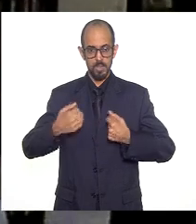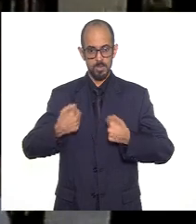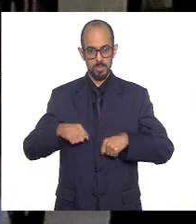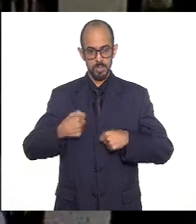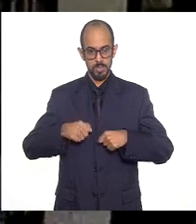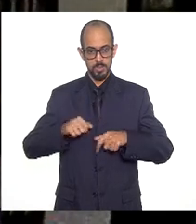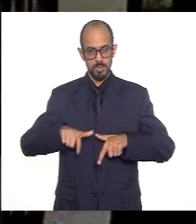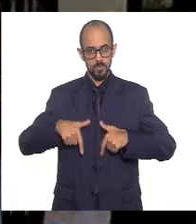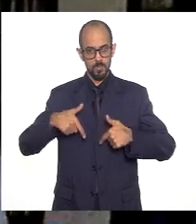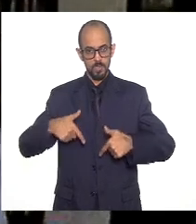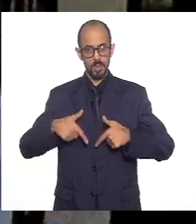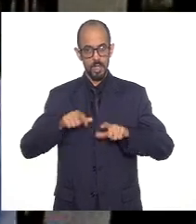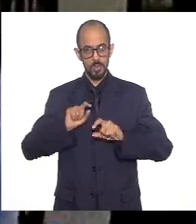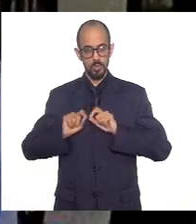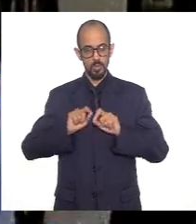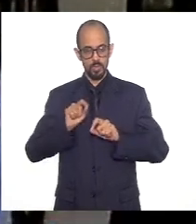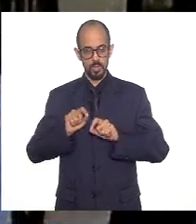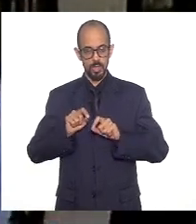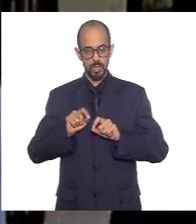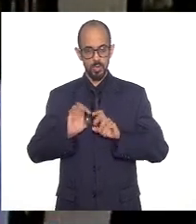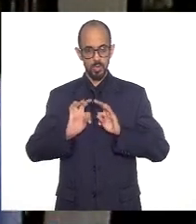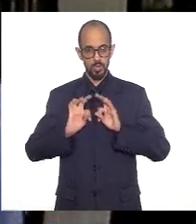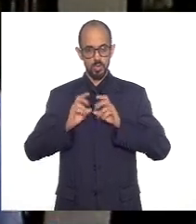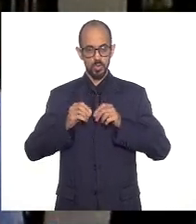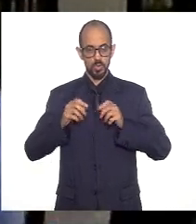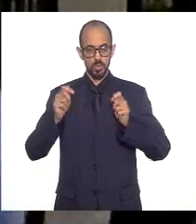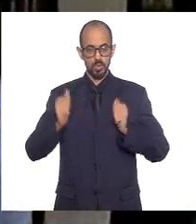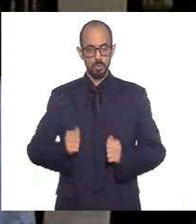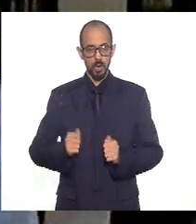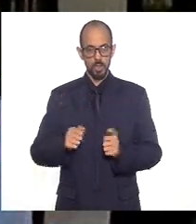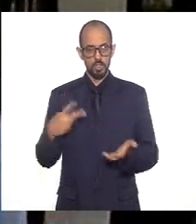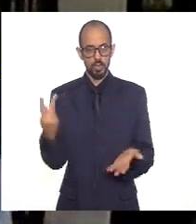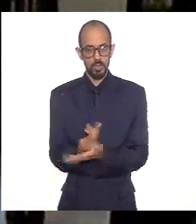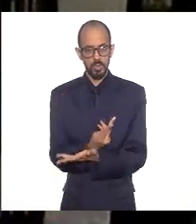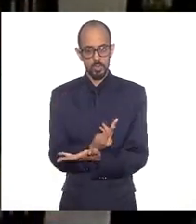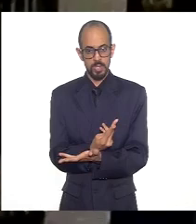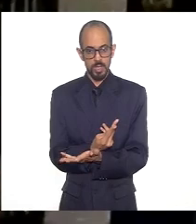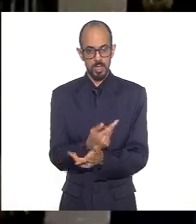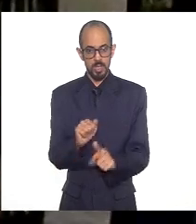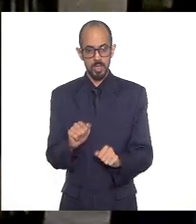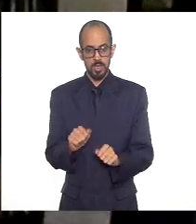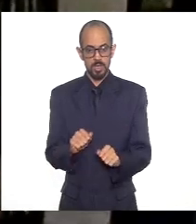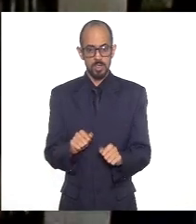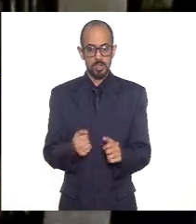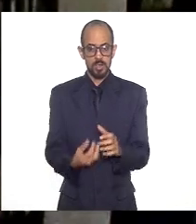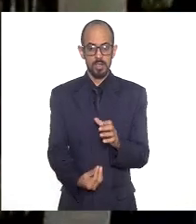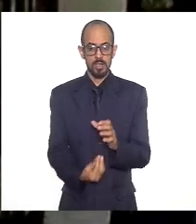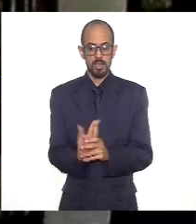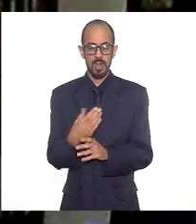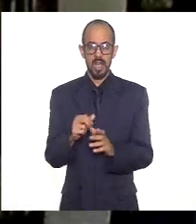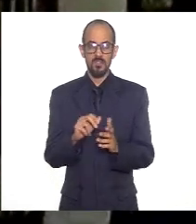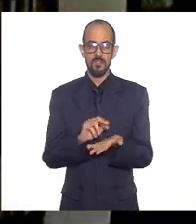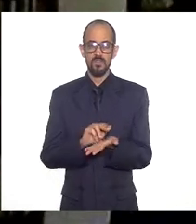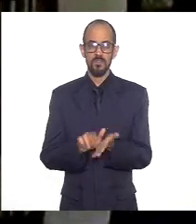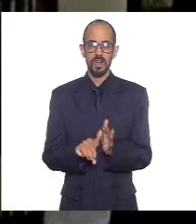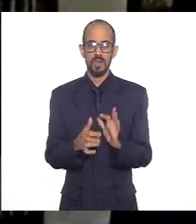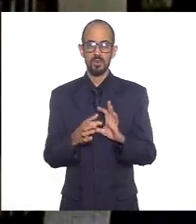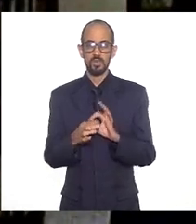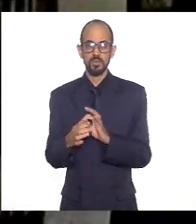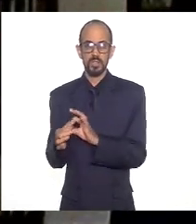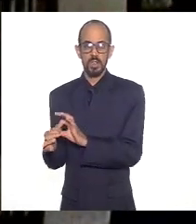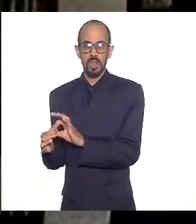enfrentado exatamente com aquilo que poderá acontecer. Você definir vários cenários do